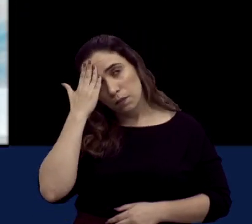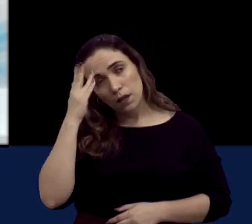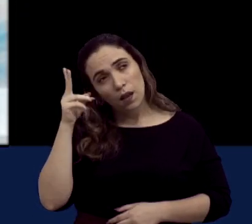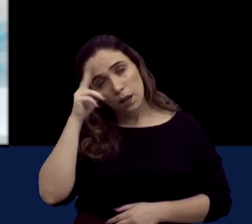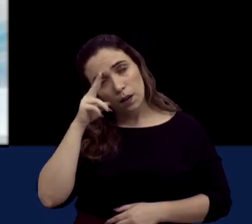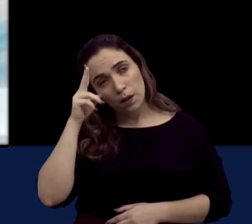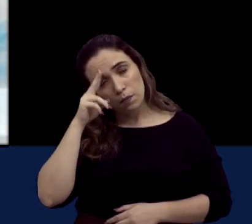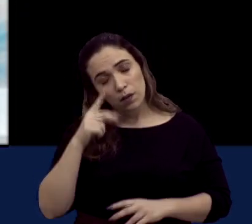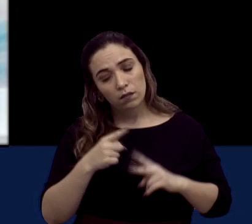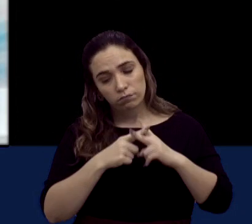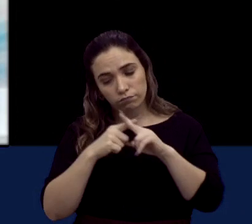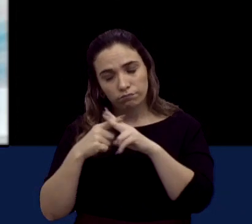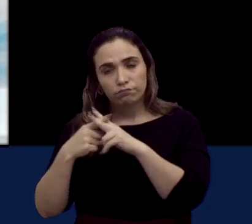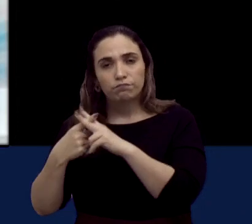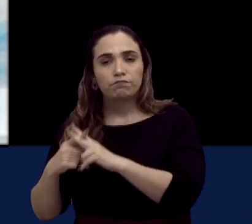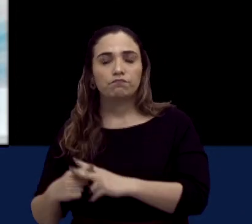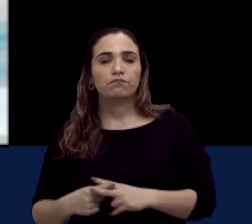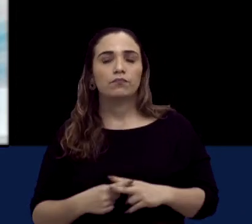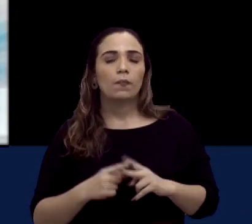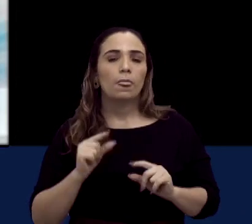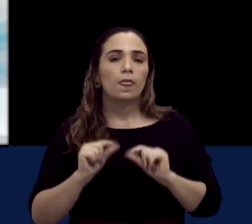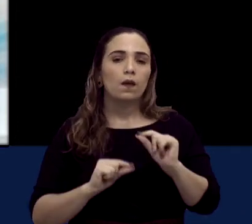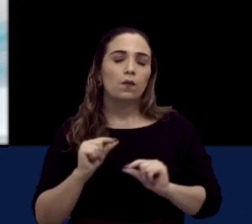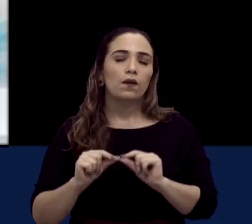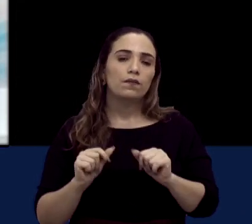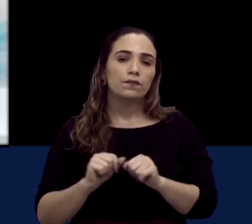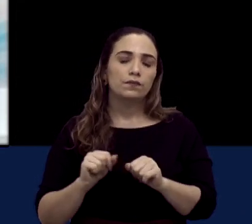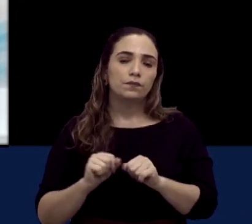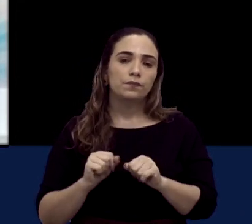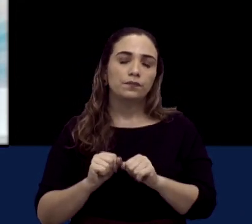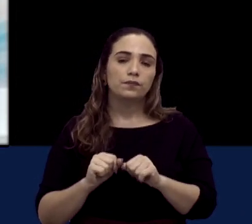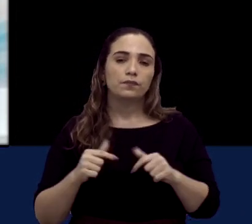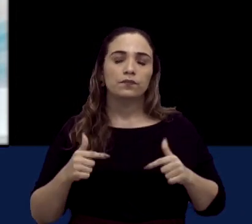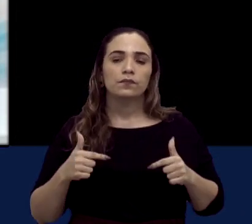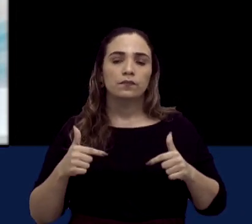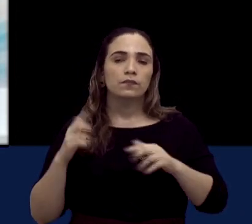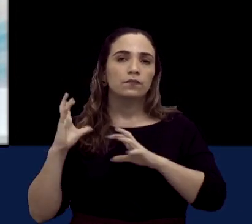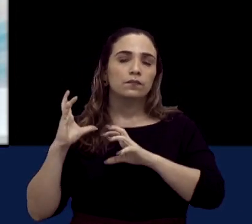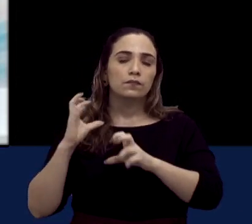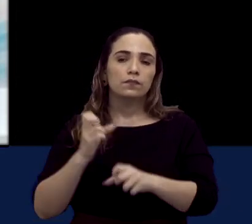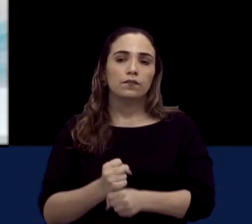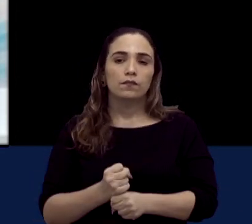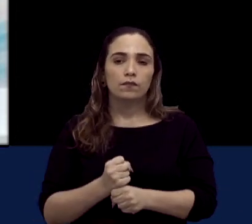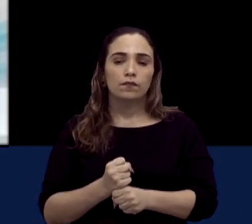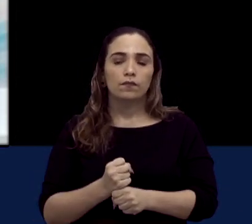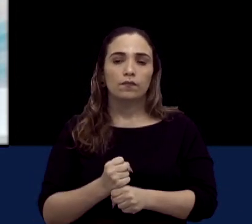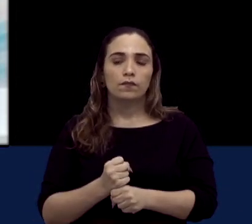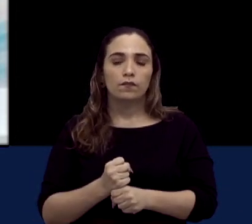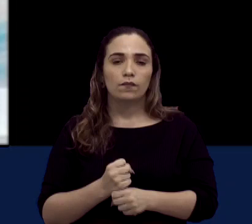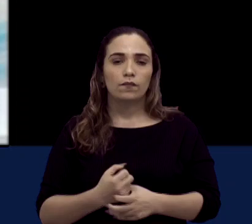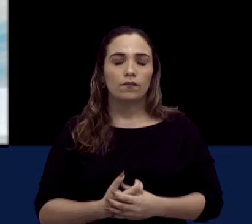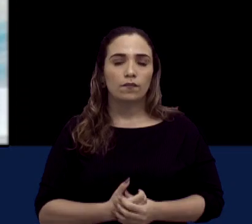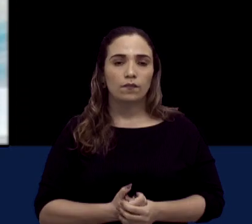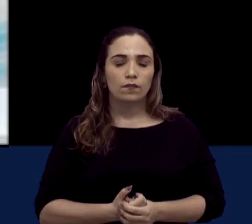lembrar ações, evidencie, coloque aí ações que demonstrem que